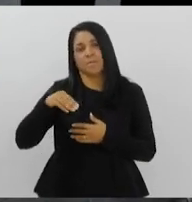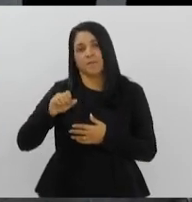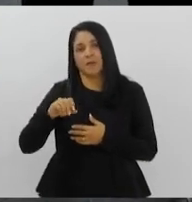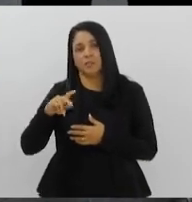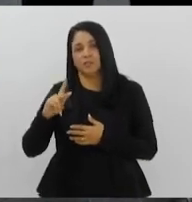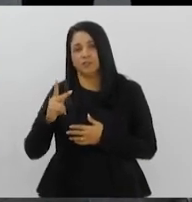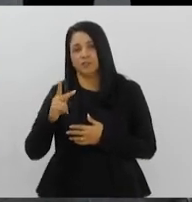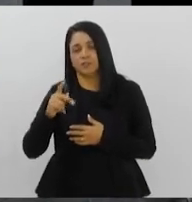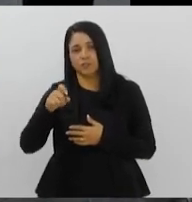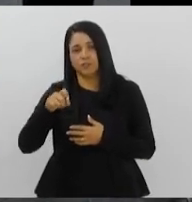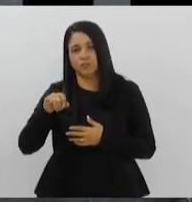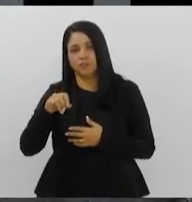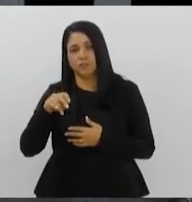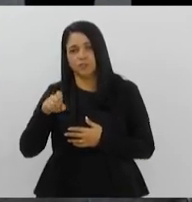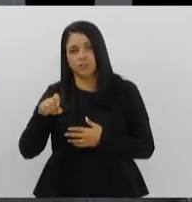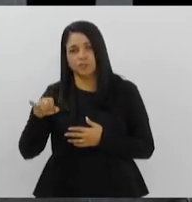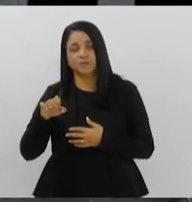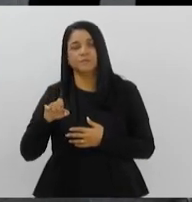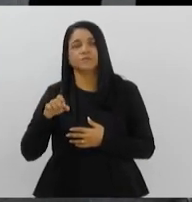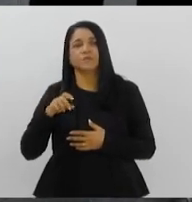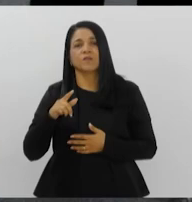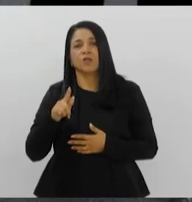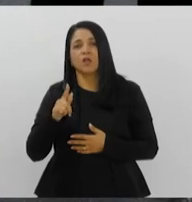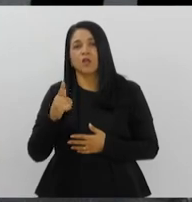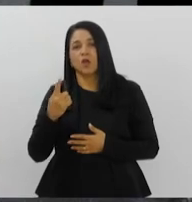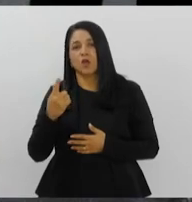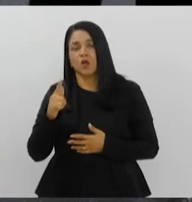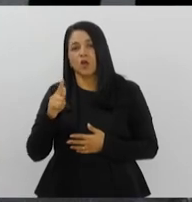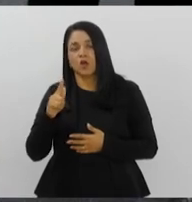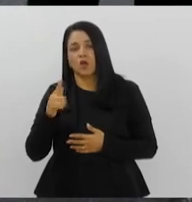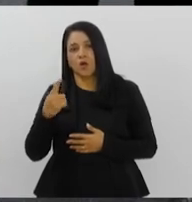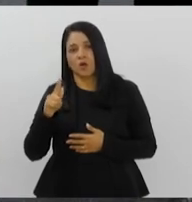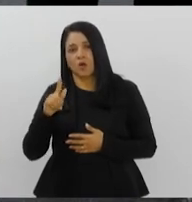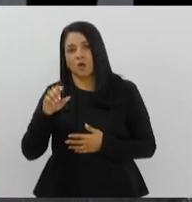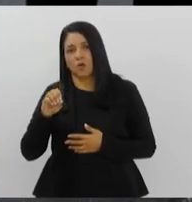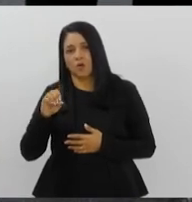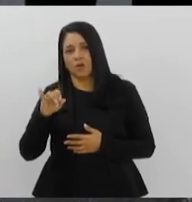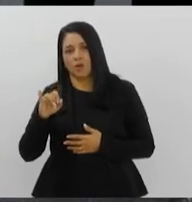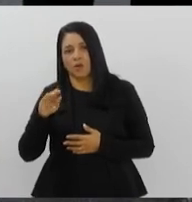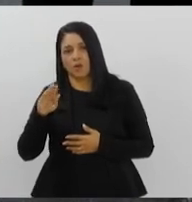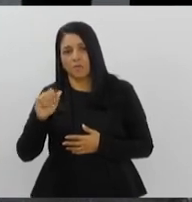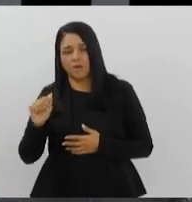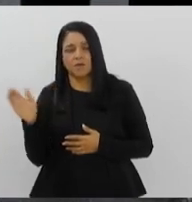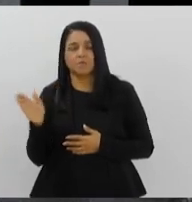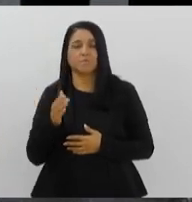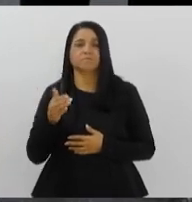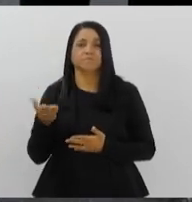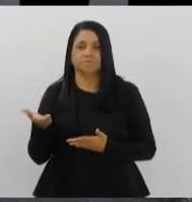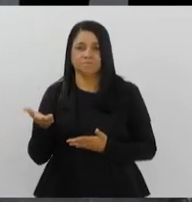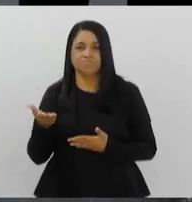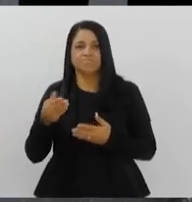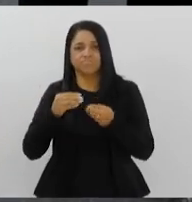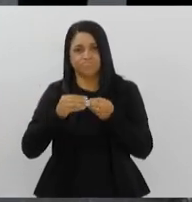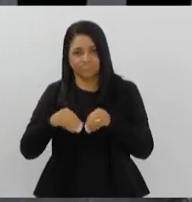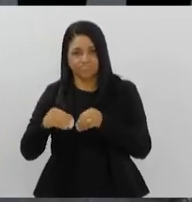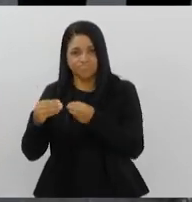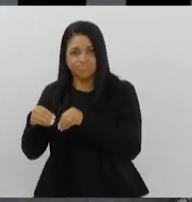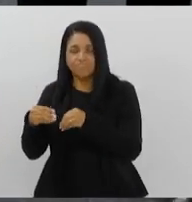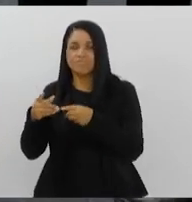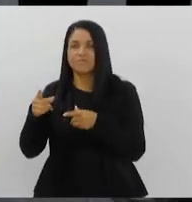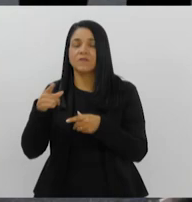jiló e goiaba. Então, dizer que, olha, companheiros e companheiras de lá do assentamento São José da